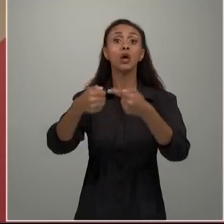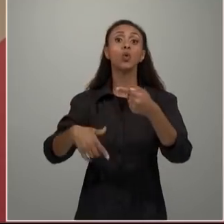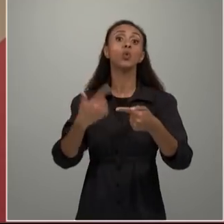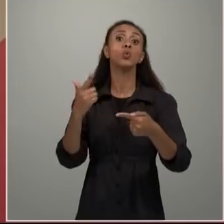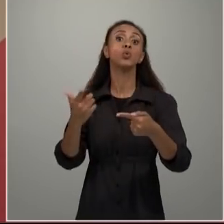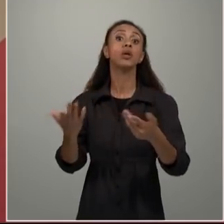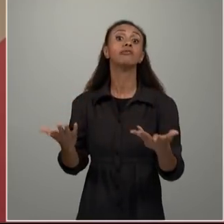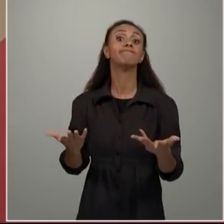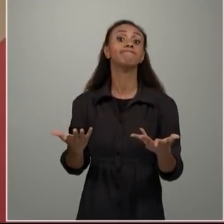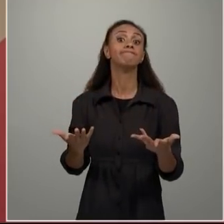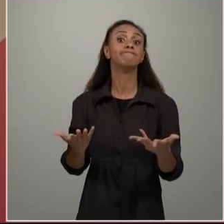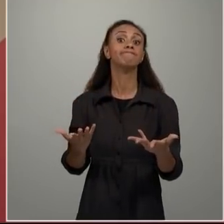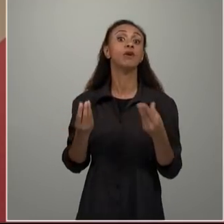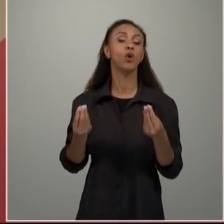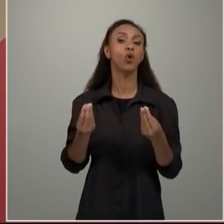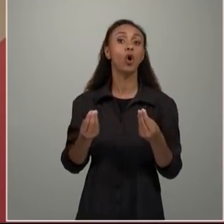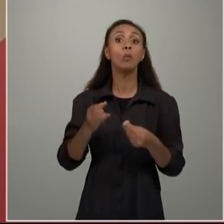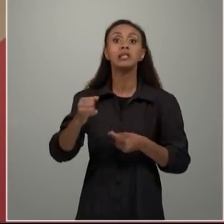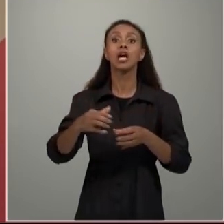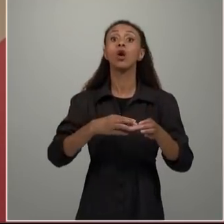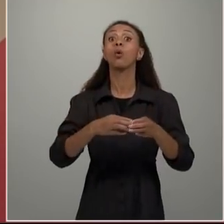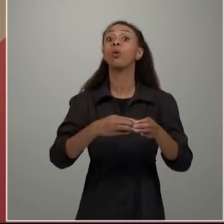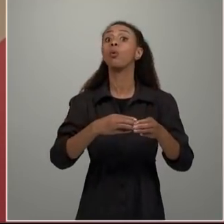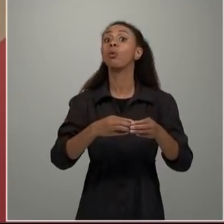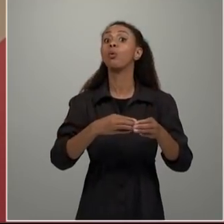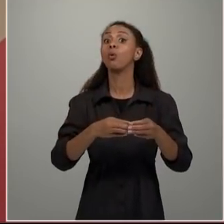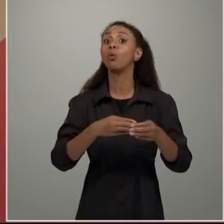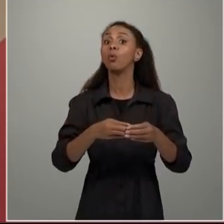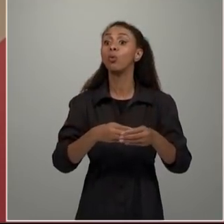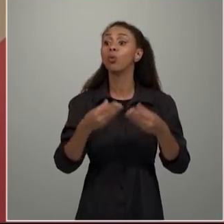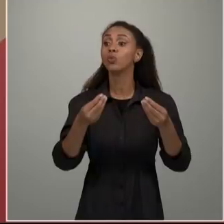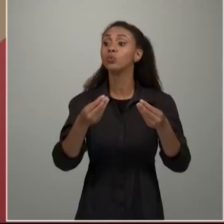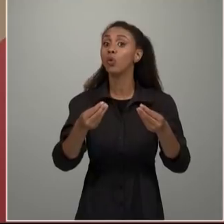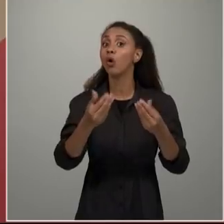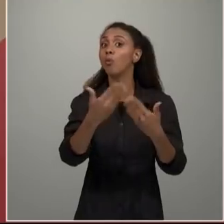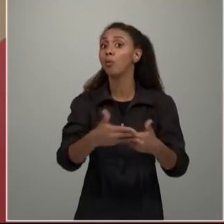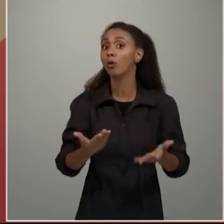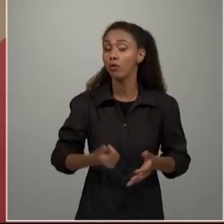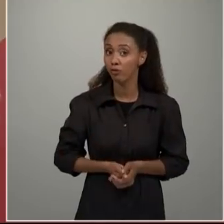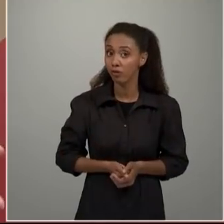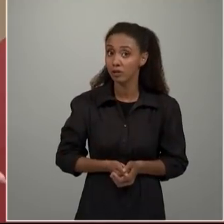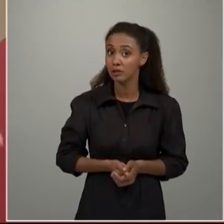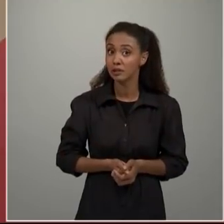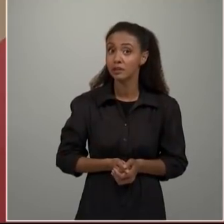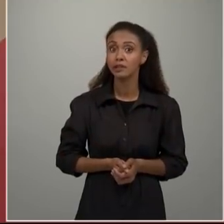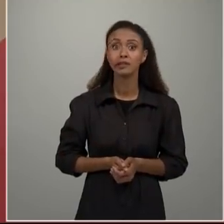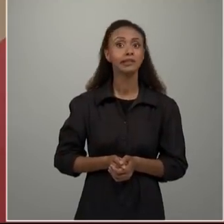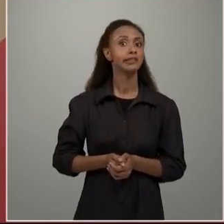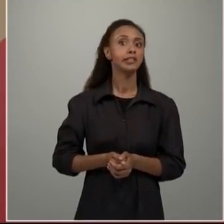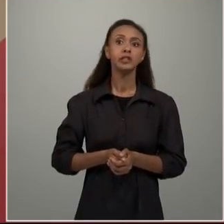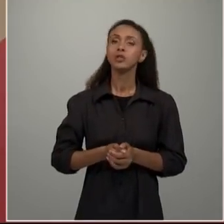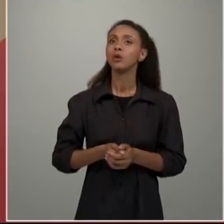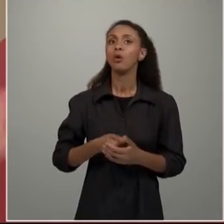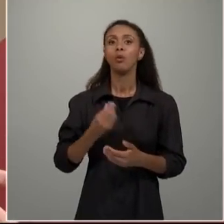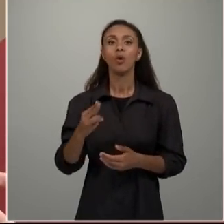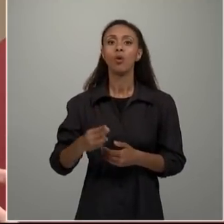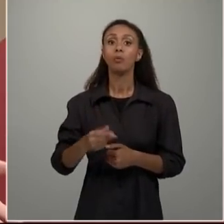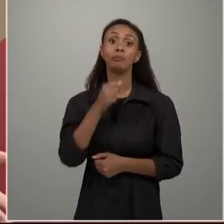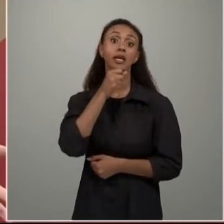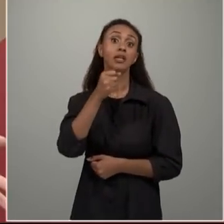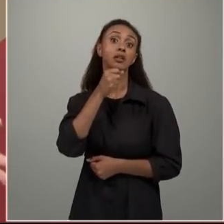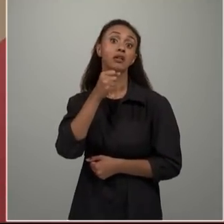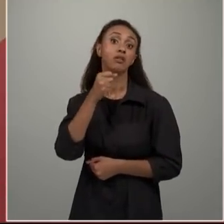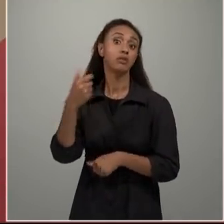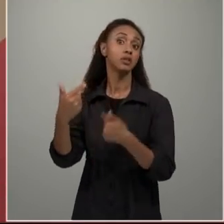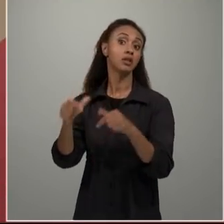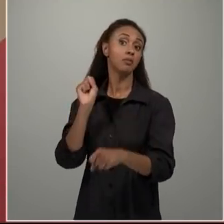da sua mão e disse que foi prestar um concurso público tiver um texto pra você lê o dia que for fazer uma prova o que você for por uma entrevista de